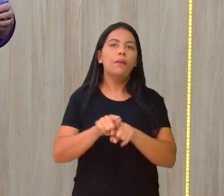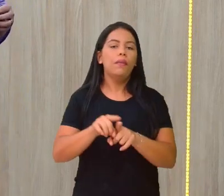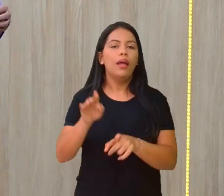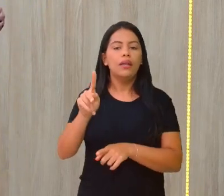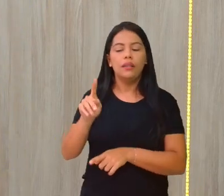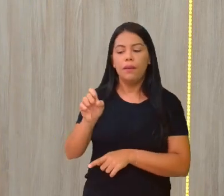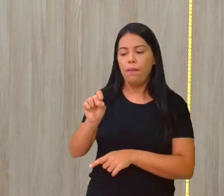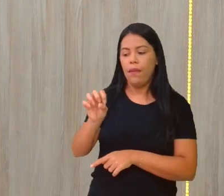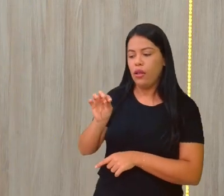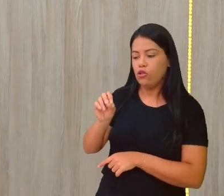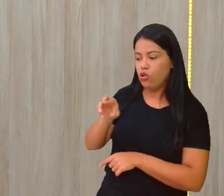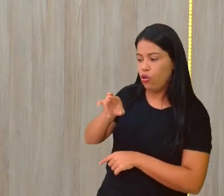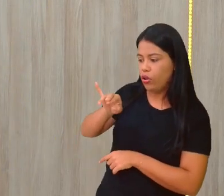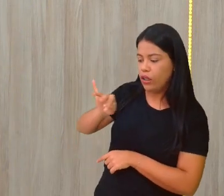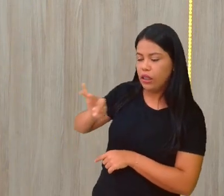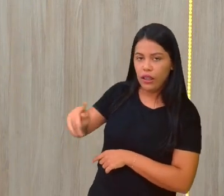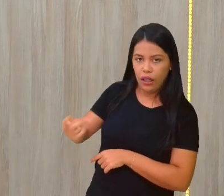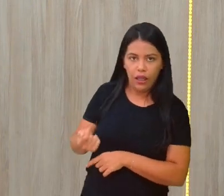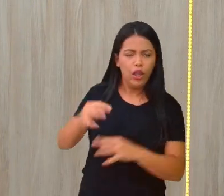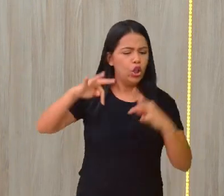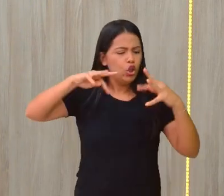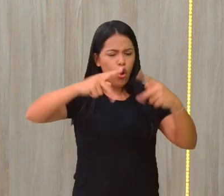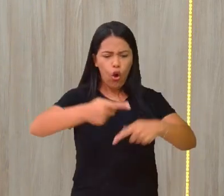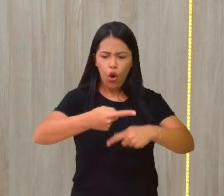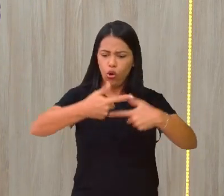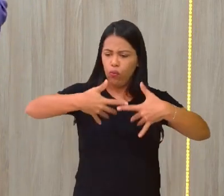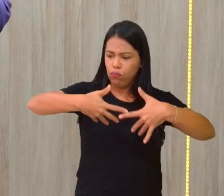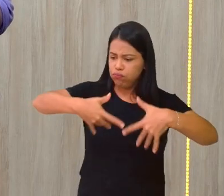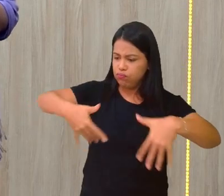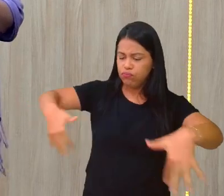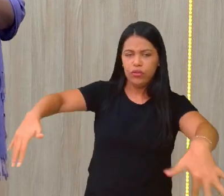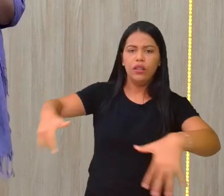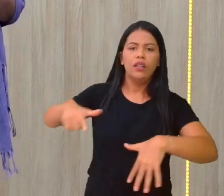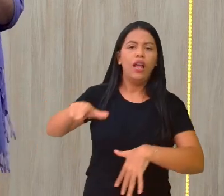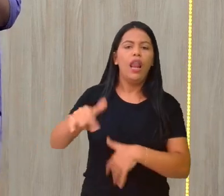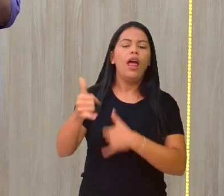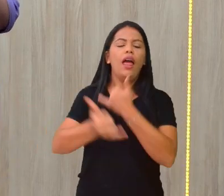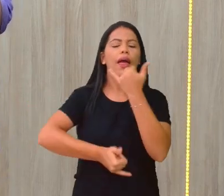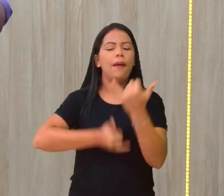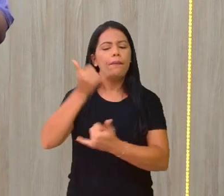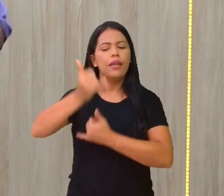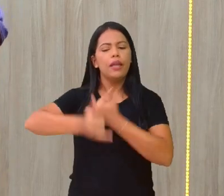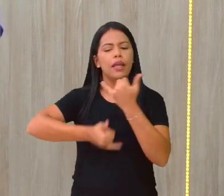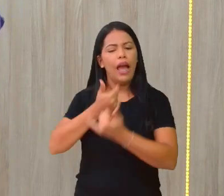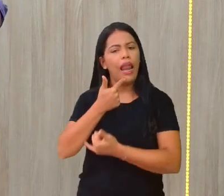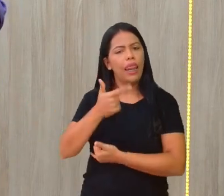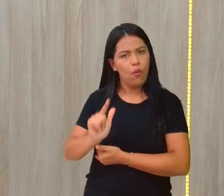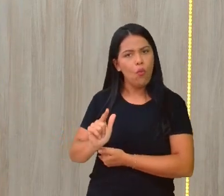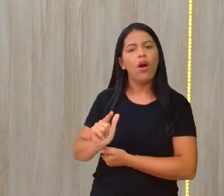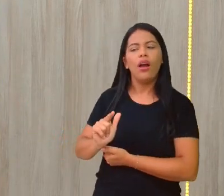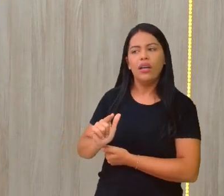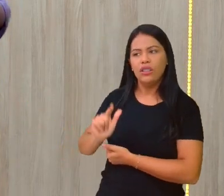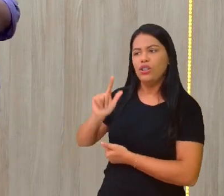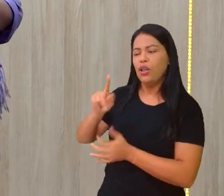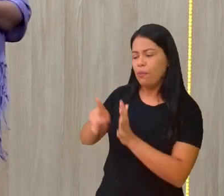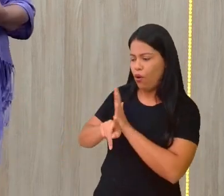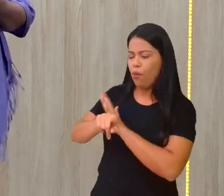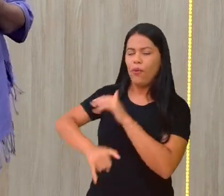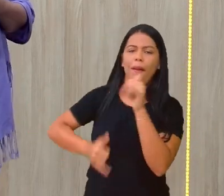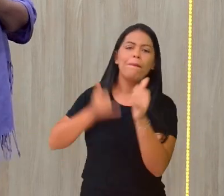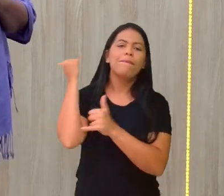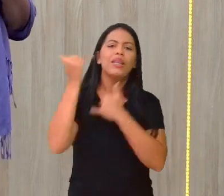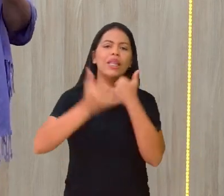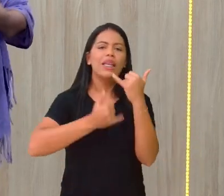as brincantes do pastoril, né? É essa mesmo o linguajar, né, que se